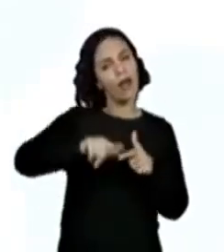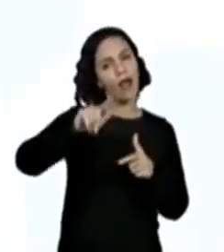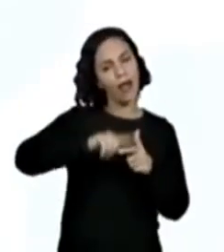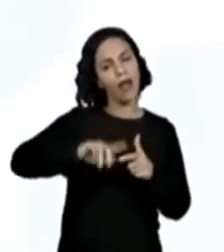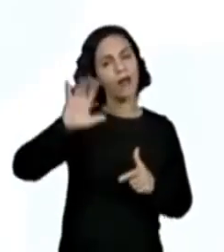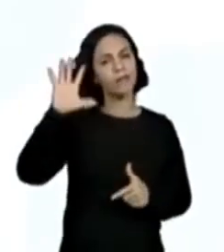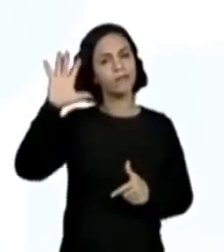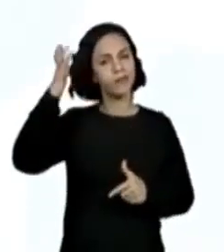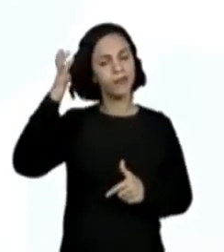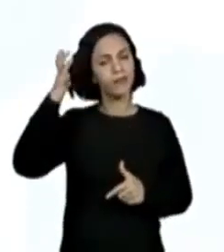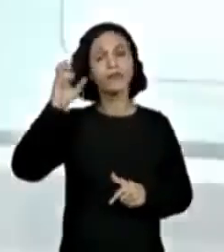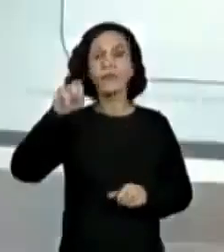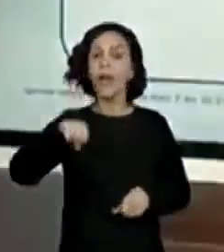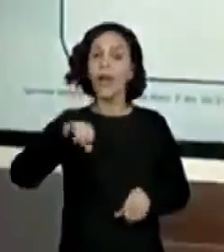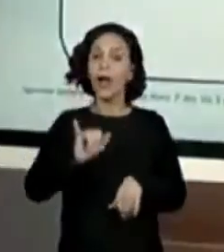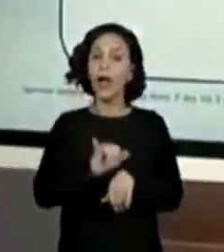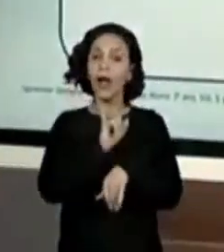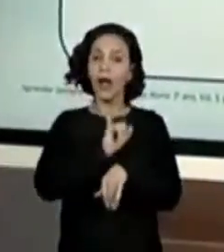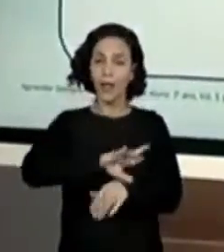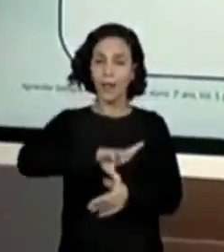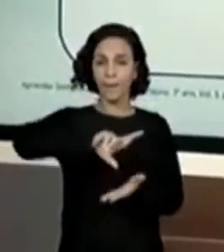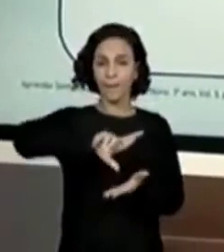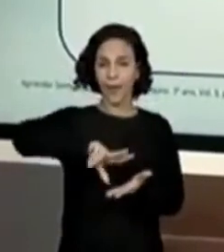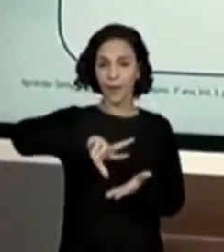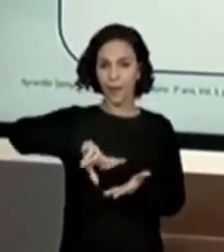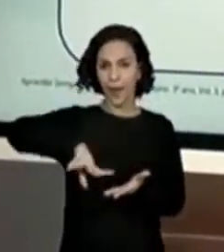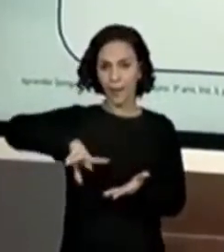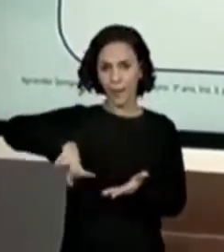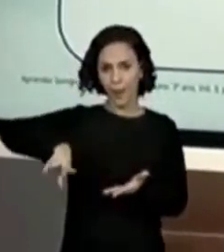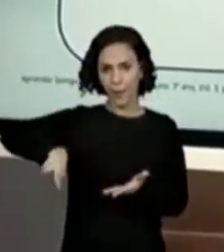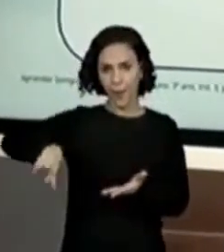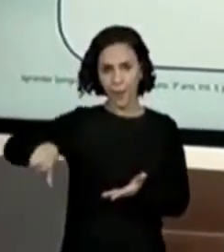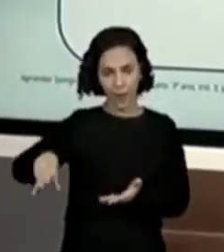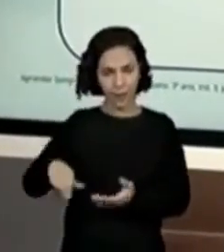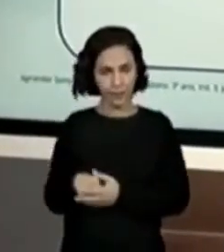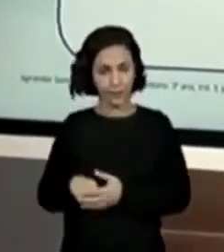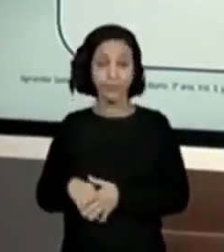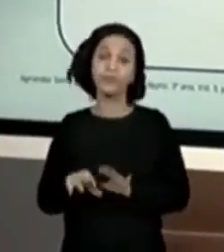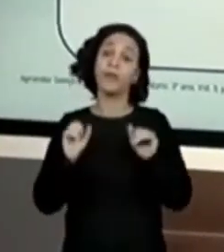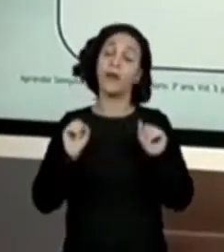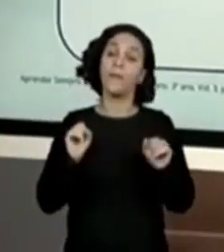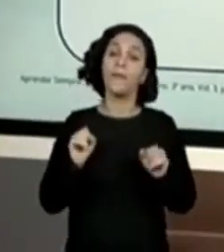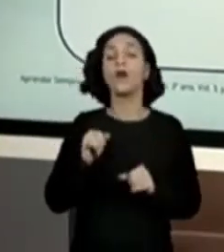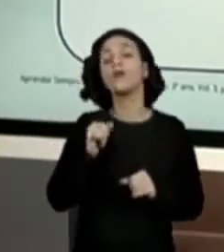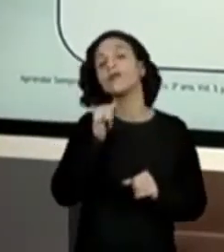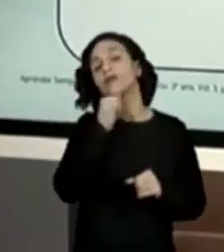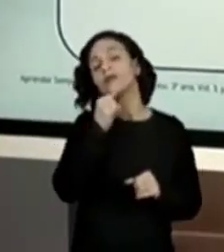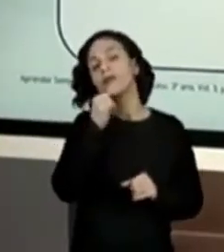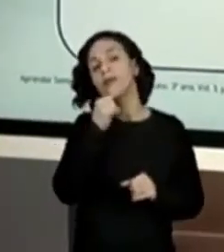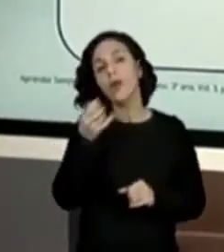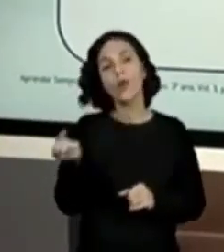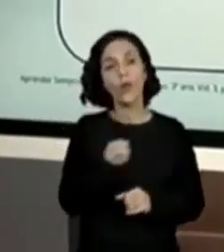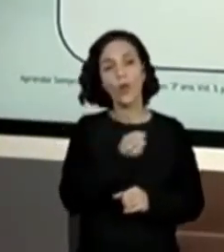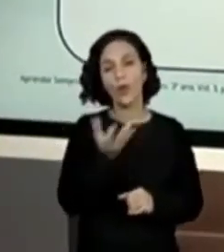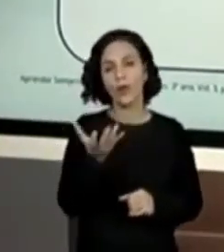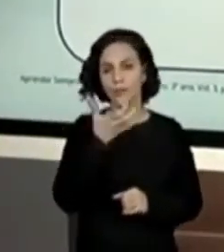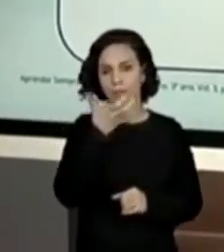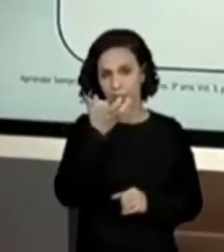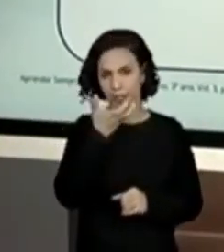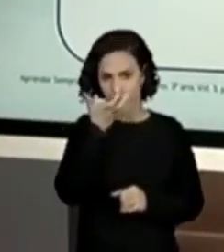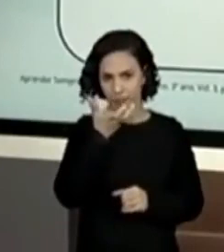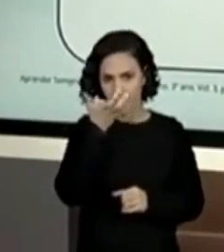de diferentes formas, tá bom? Ou a gente conta a quantidade de maçãs